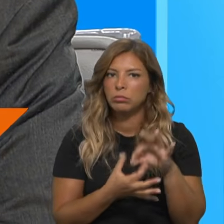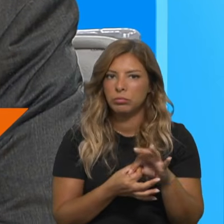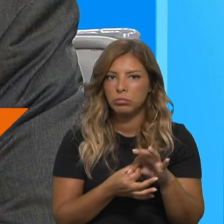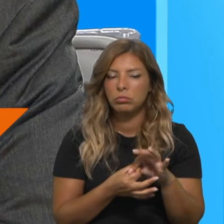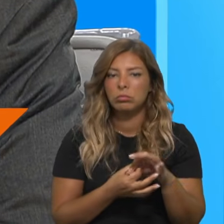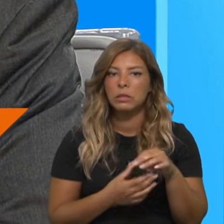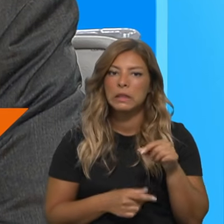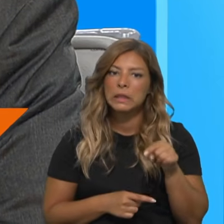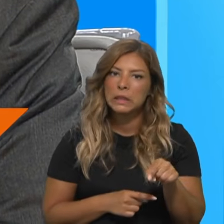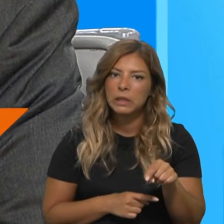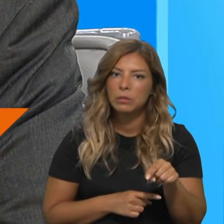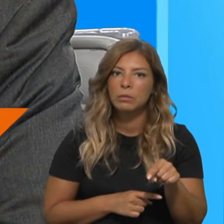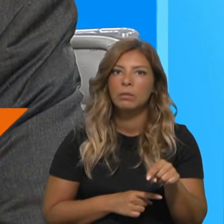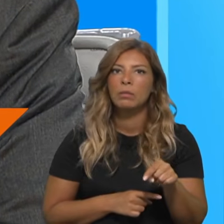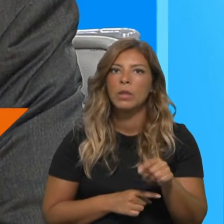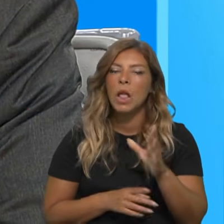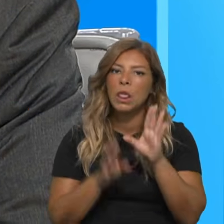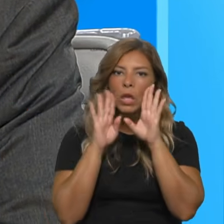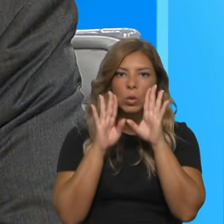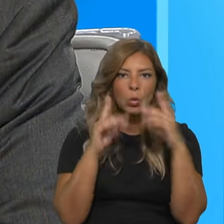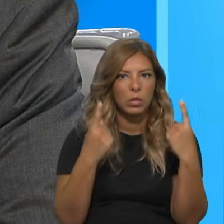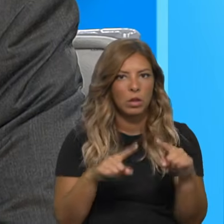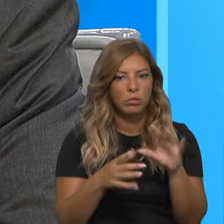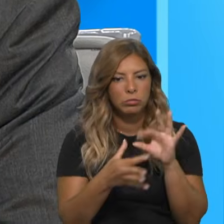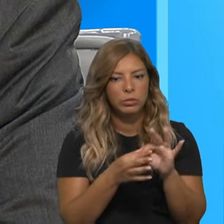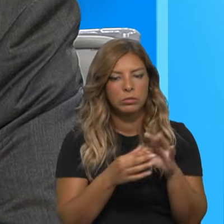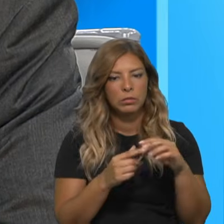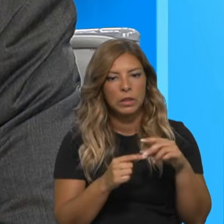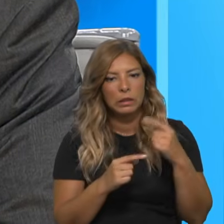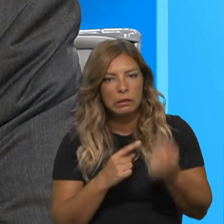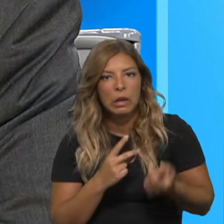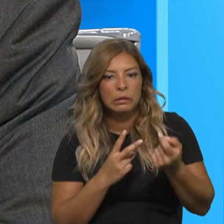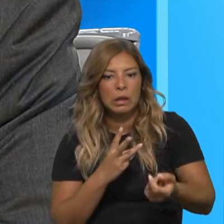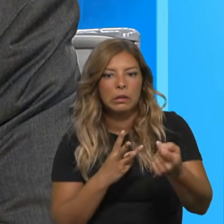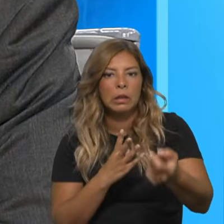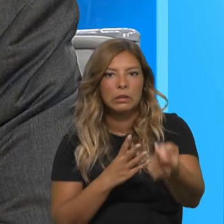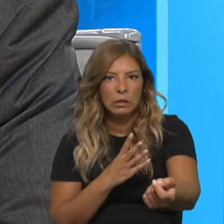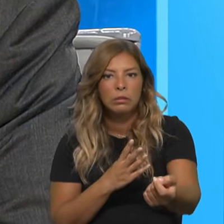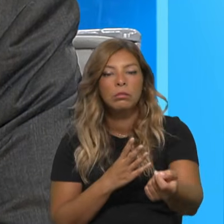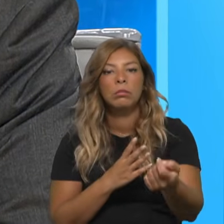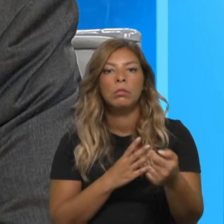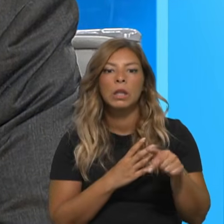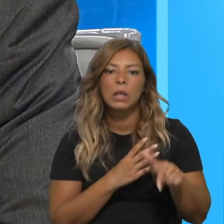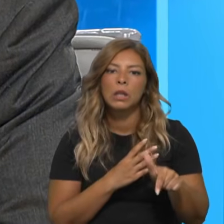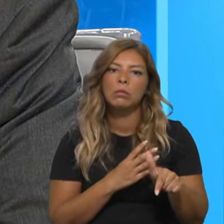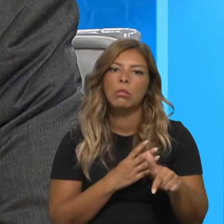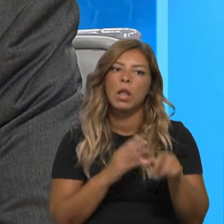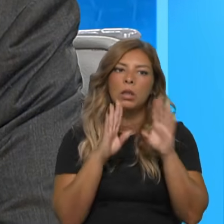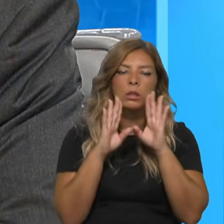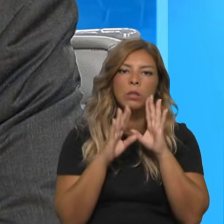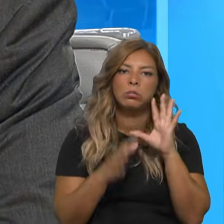fenómeno, há uma atenção que é um pouco cíclica. Durante determinado tempo, a